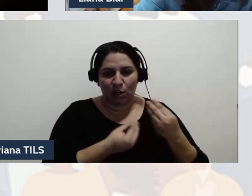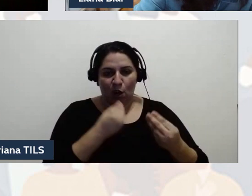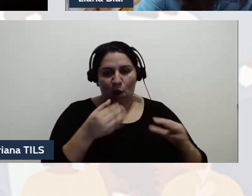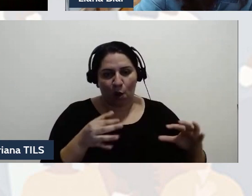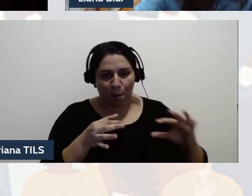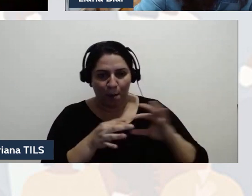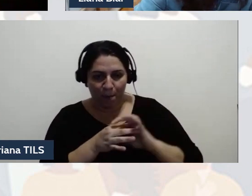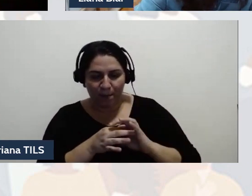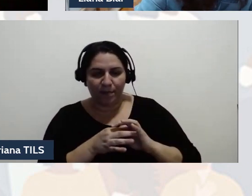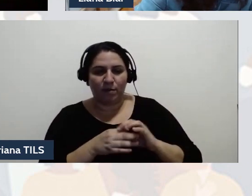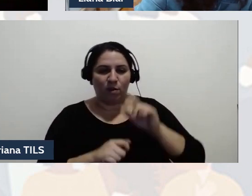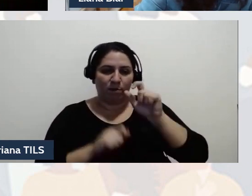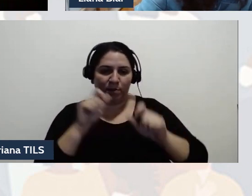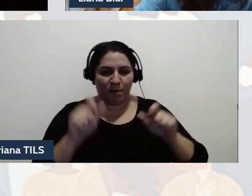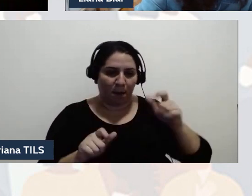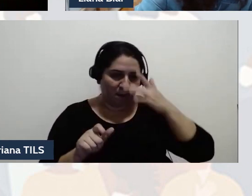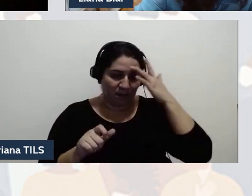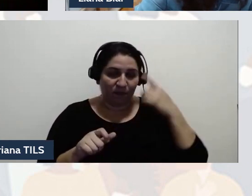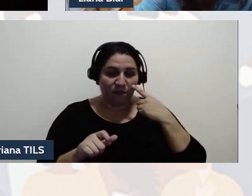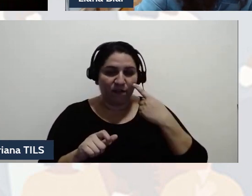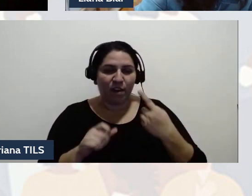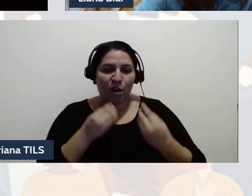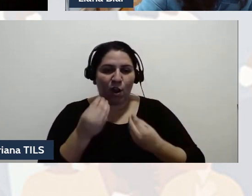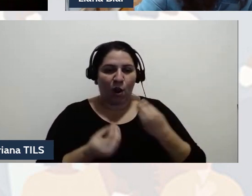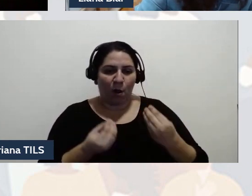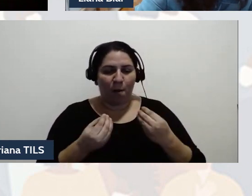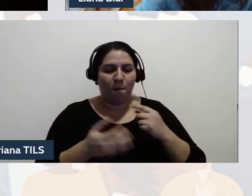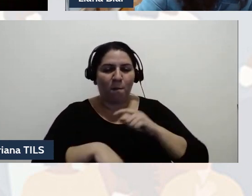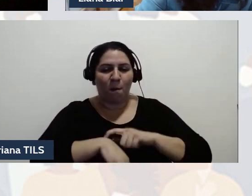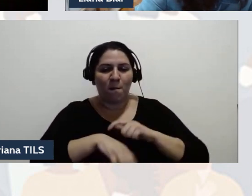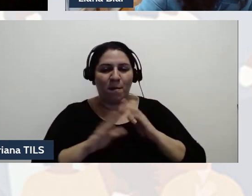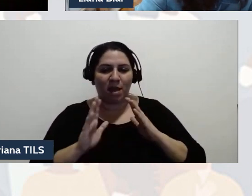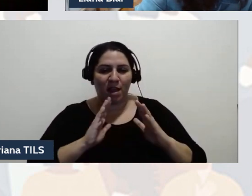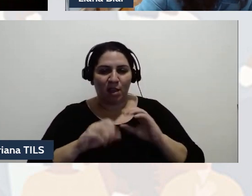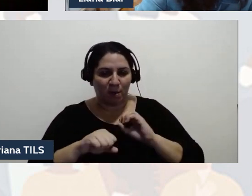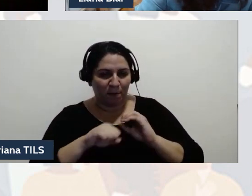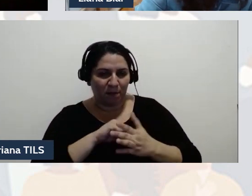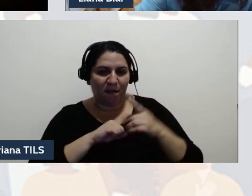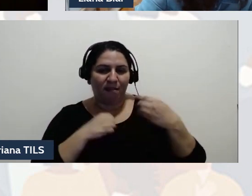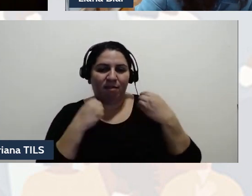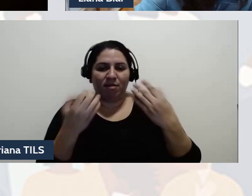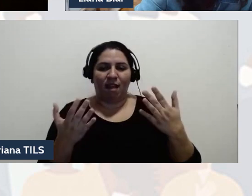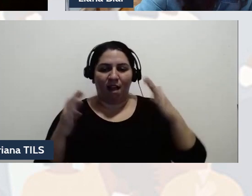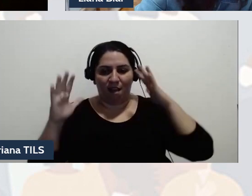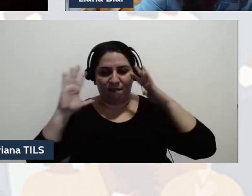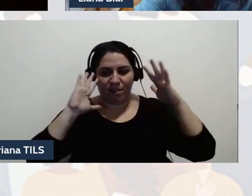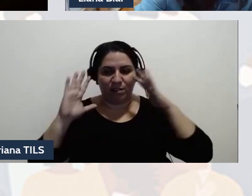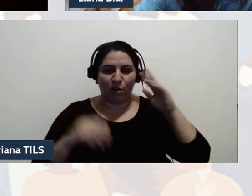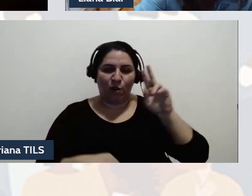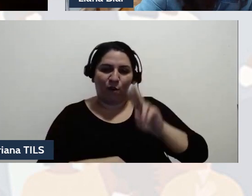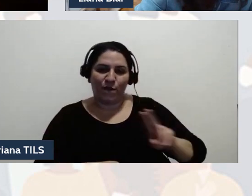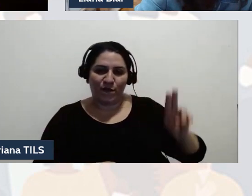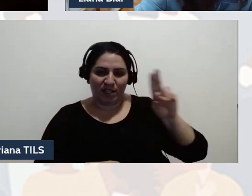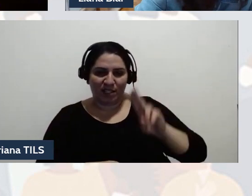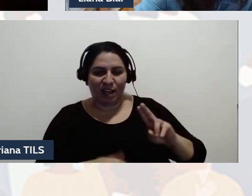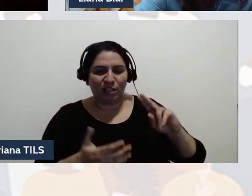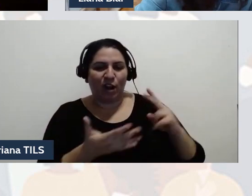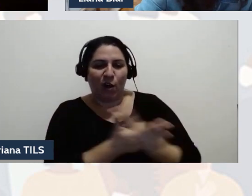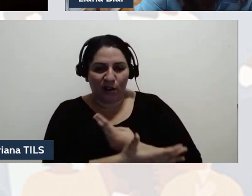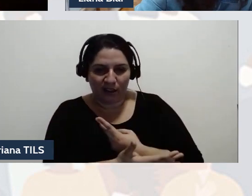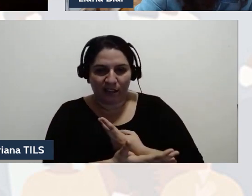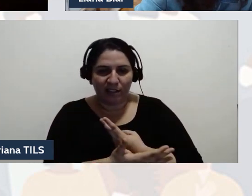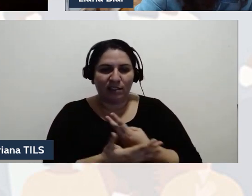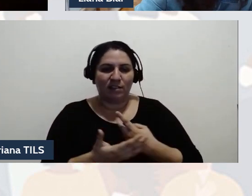de fala em tempos de pandemia, ela traz as várias reflexões na universidade, no momento que ela